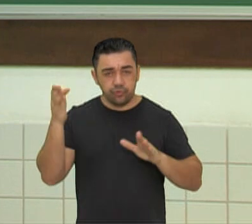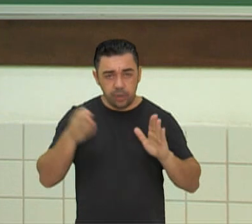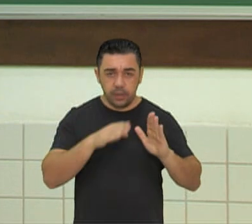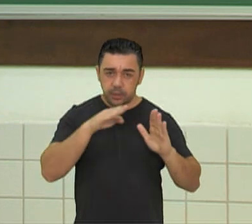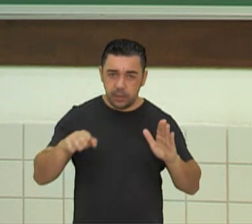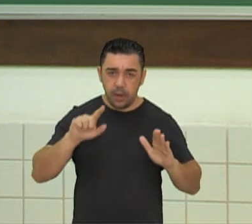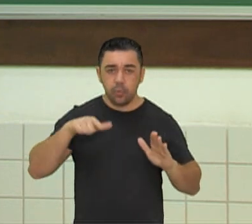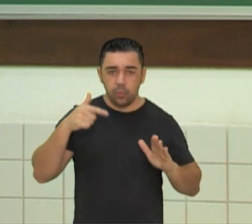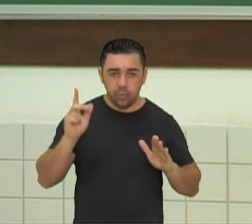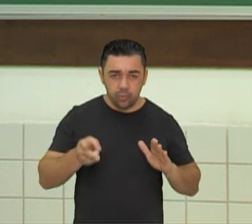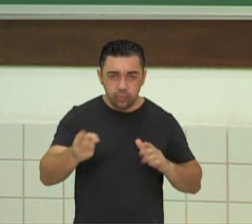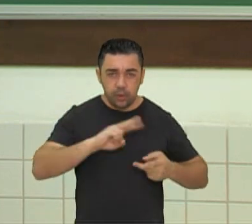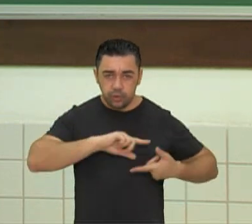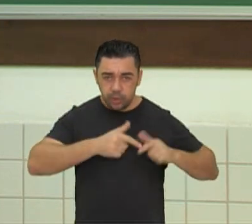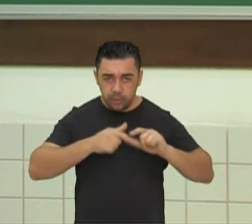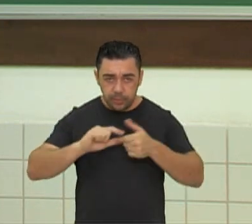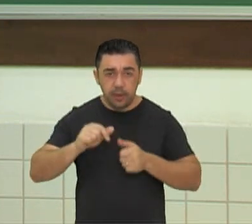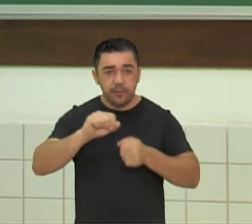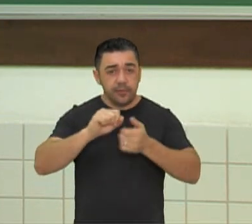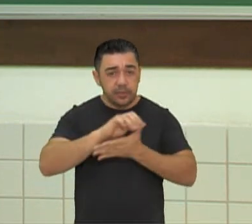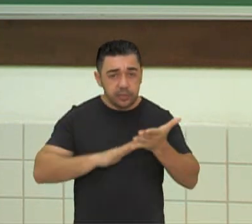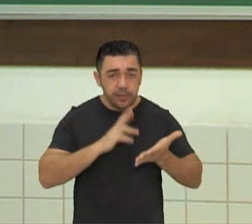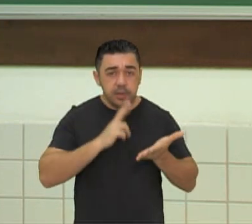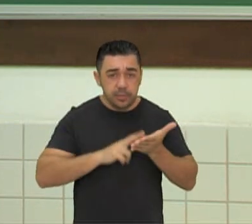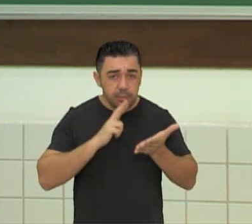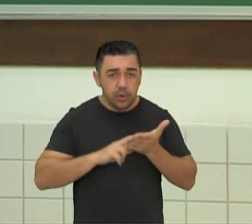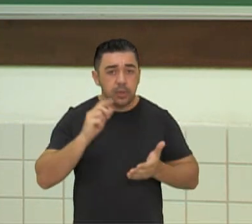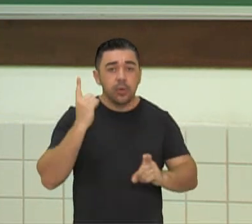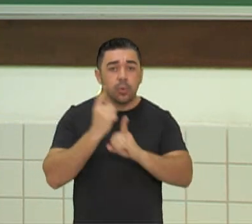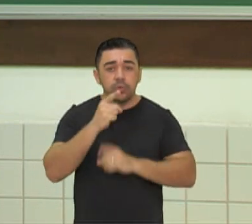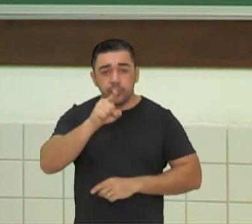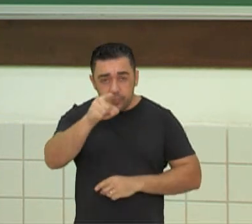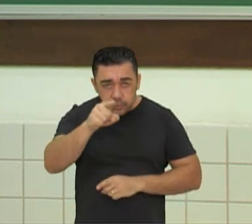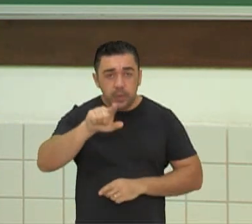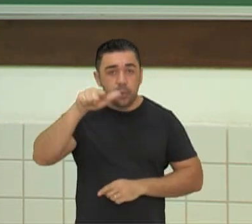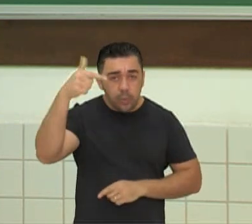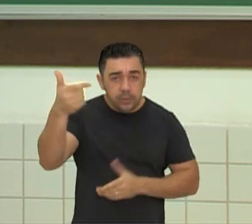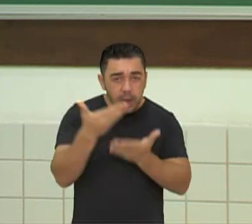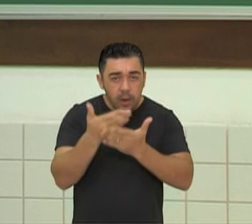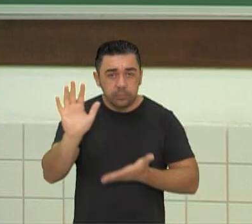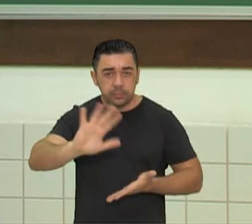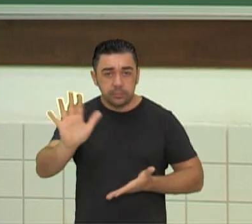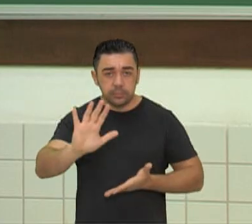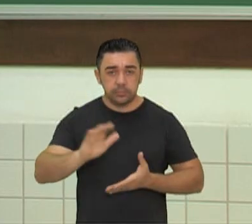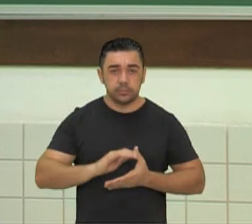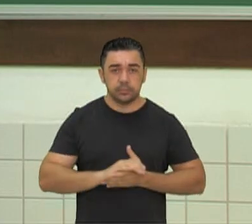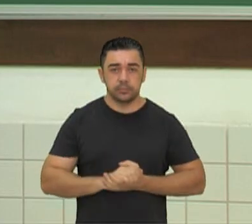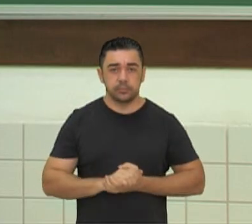polígono nas aulas seguintes. Faça as atividades direitinho e a gente se encontra numa próxima aula. Até lá!